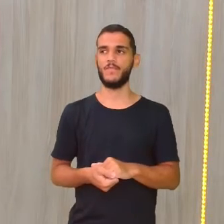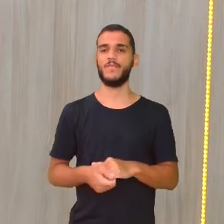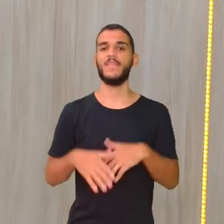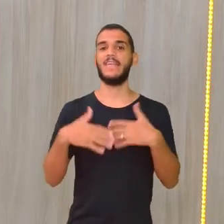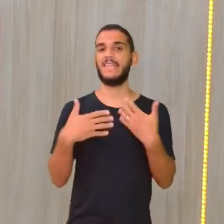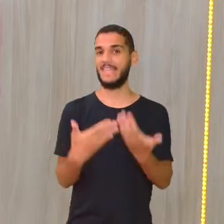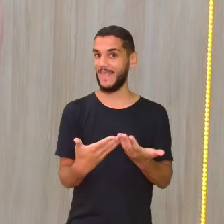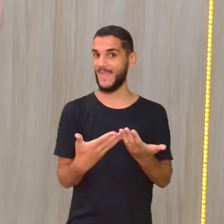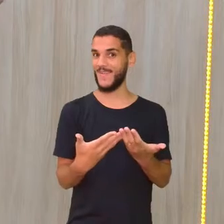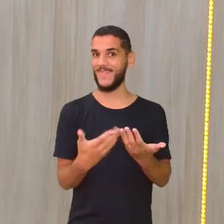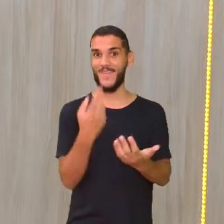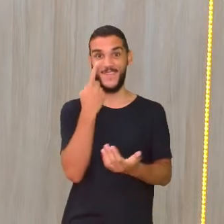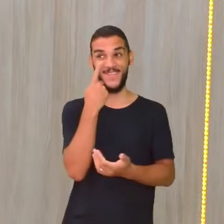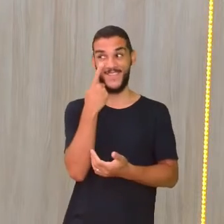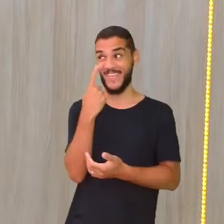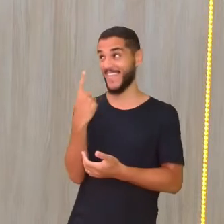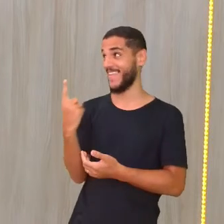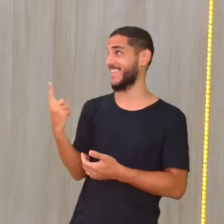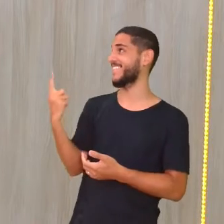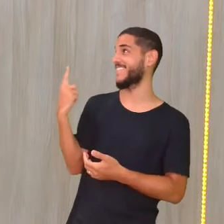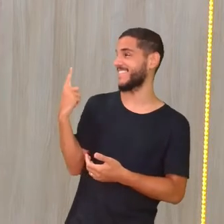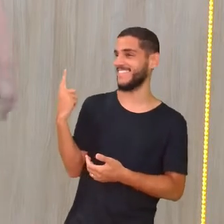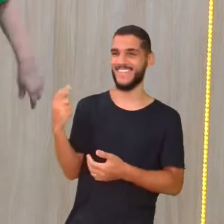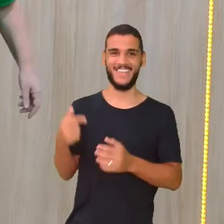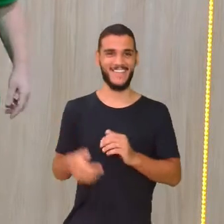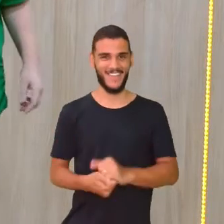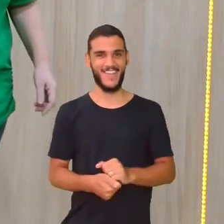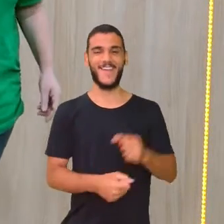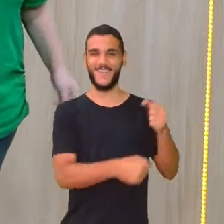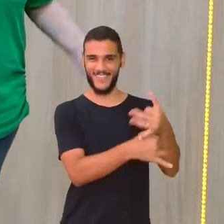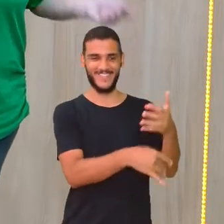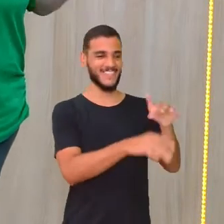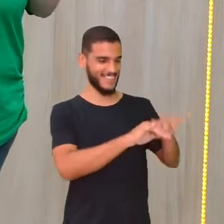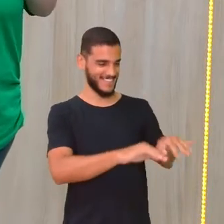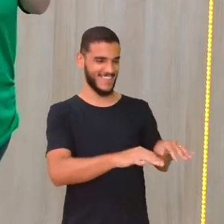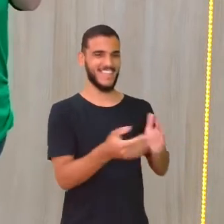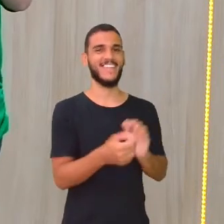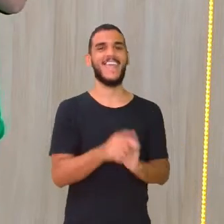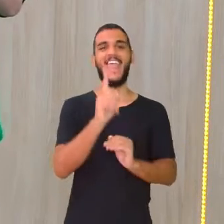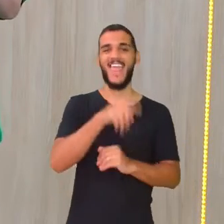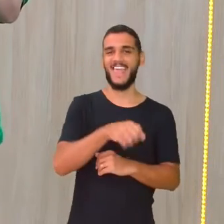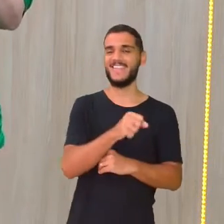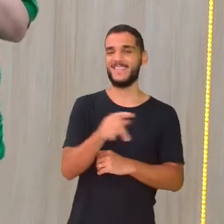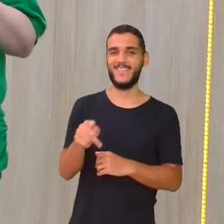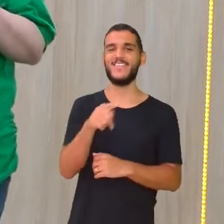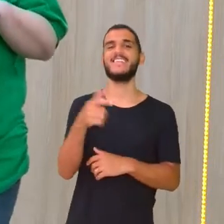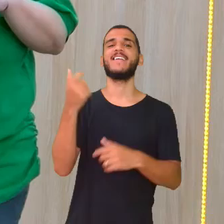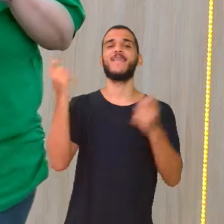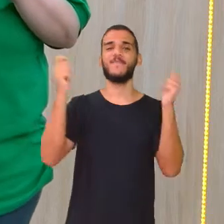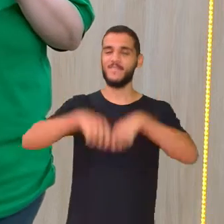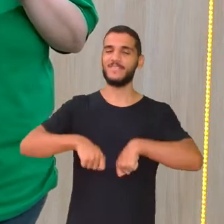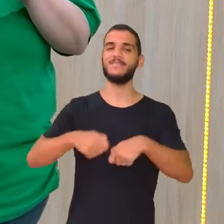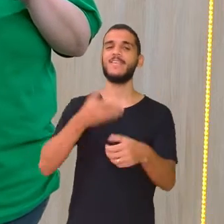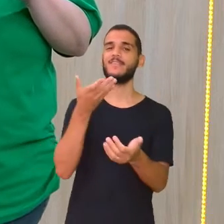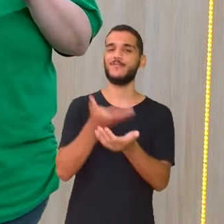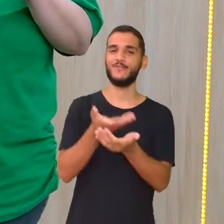olha o chat, que é no aplicativo, e vocês podem trabalhar ao